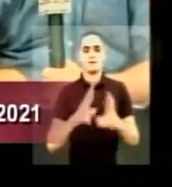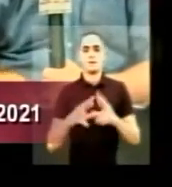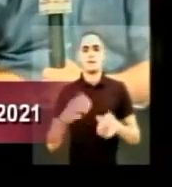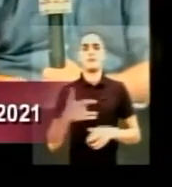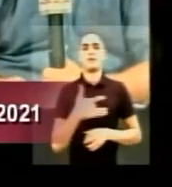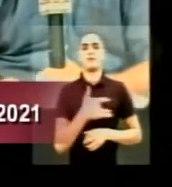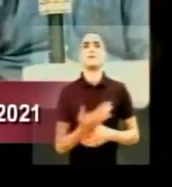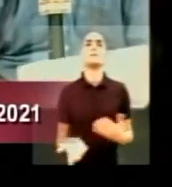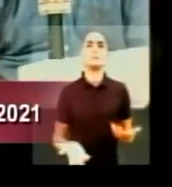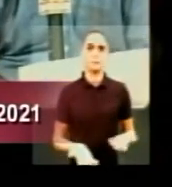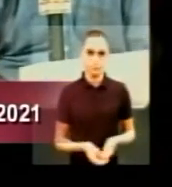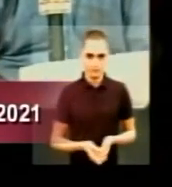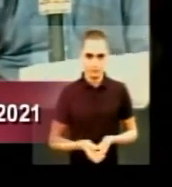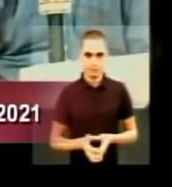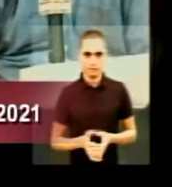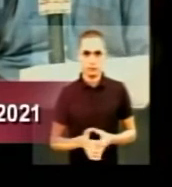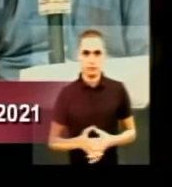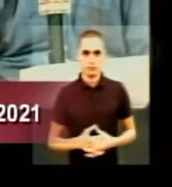Pode passar.